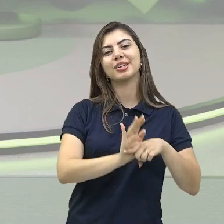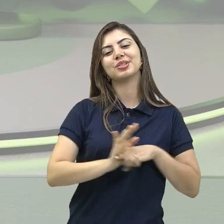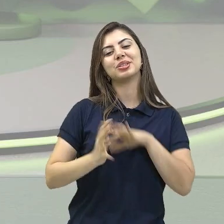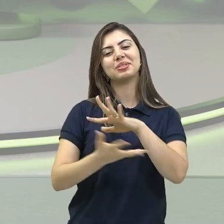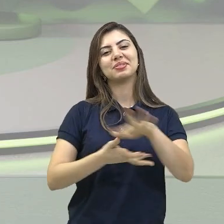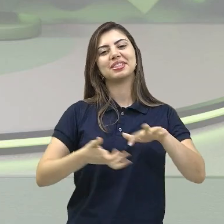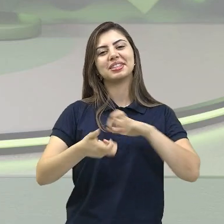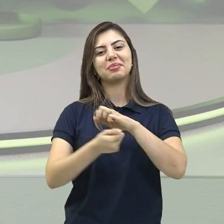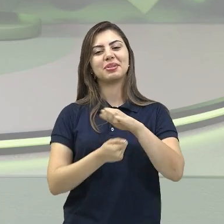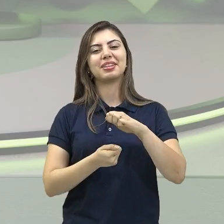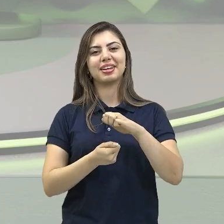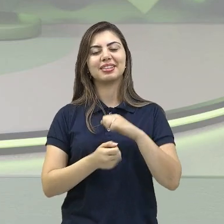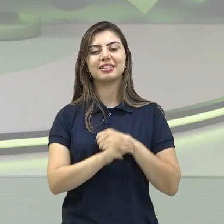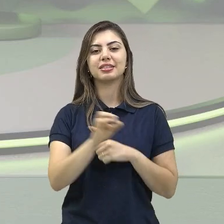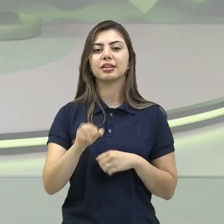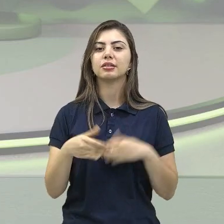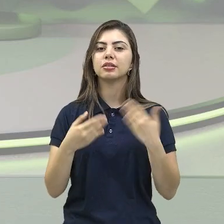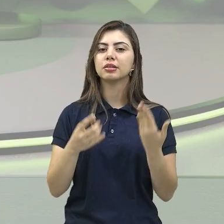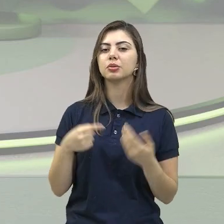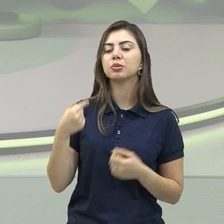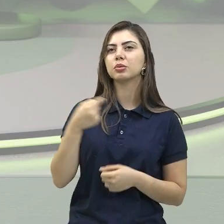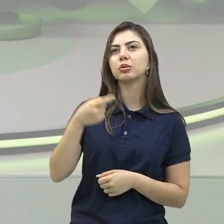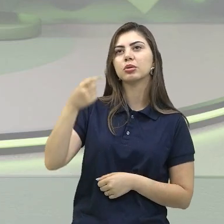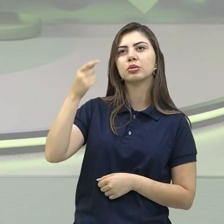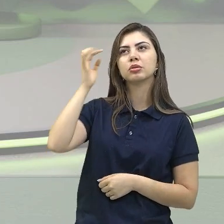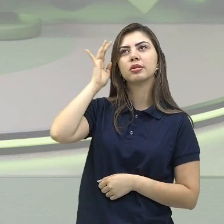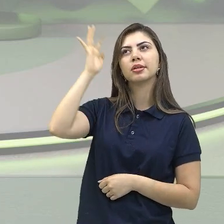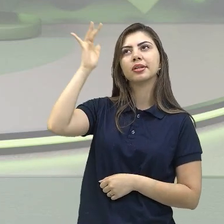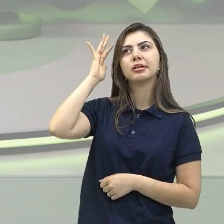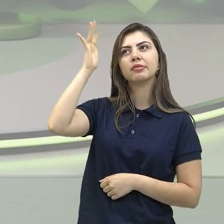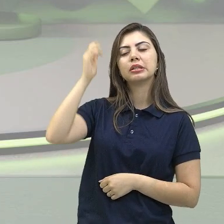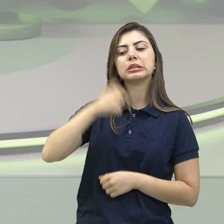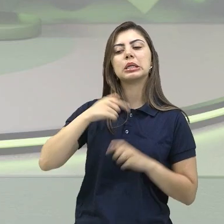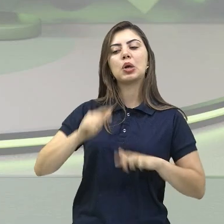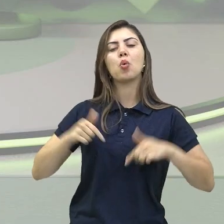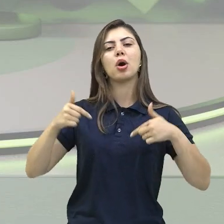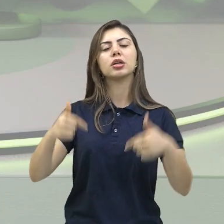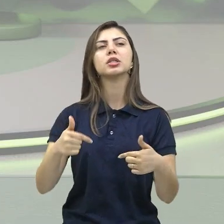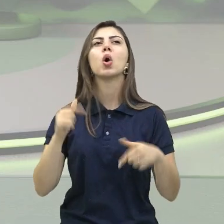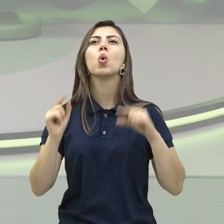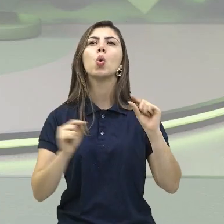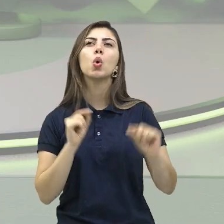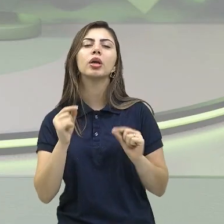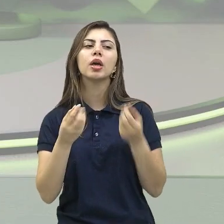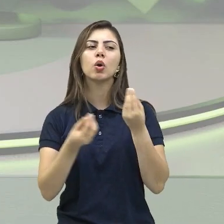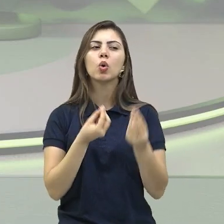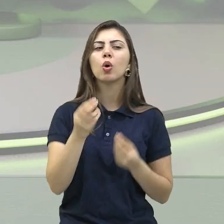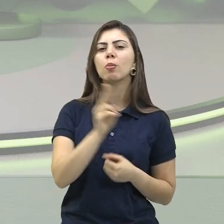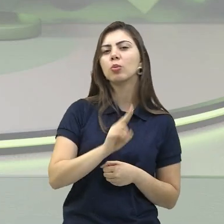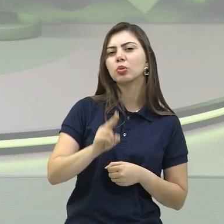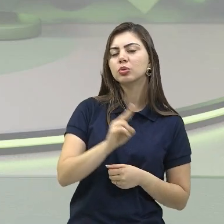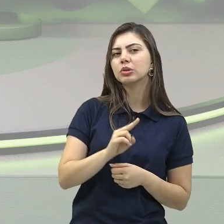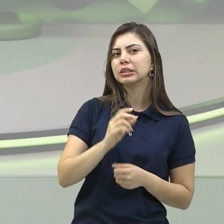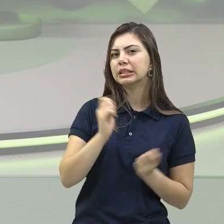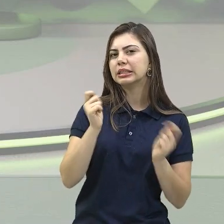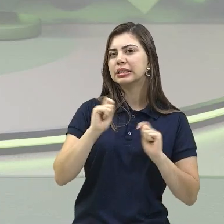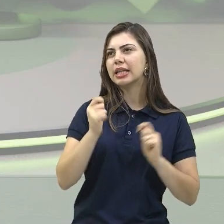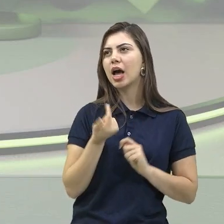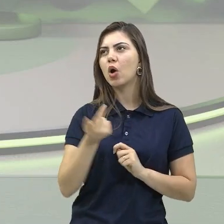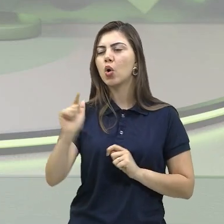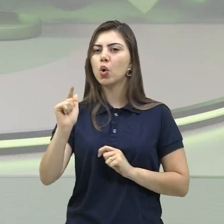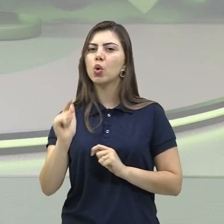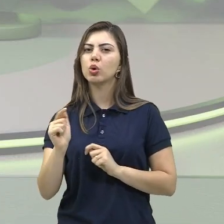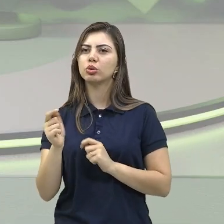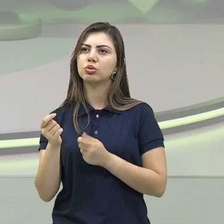sustentável. Repensar significa refletir sobre nossos hábitos de consumo e buscar alternativas mais